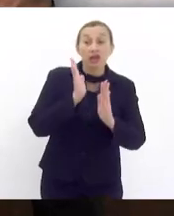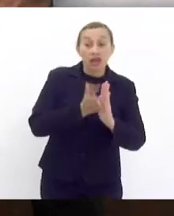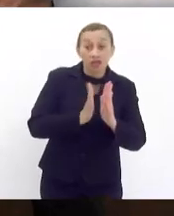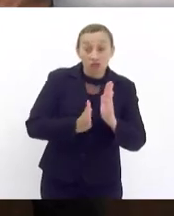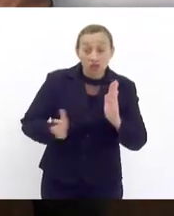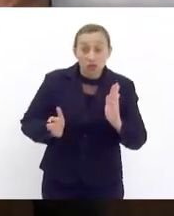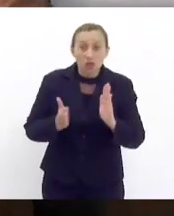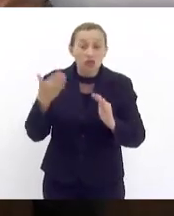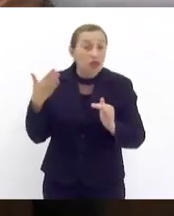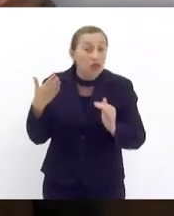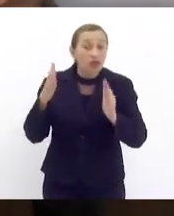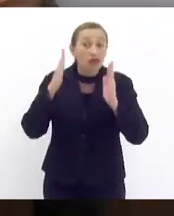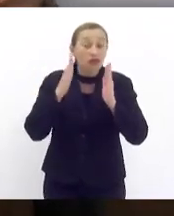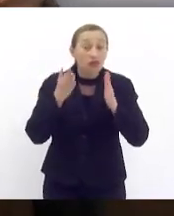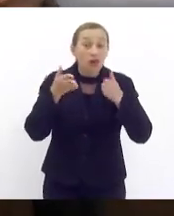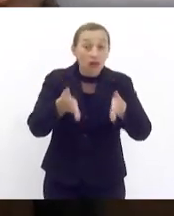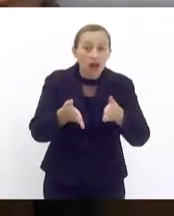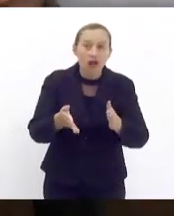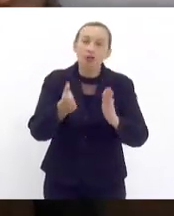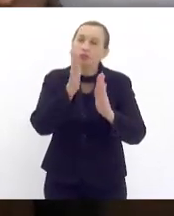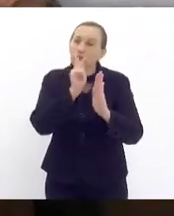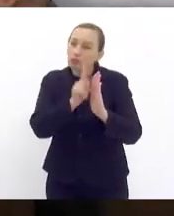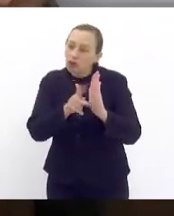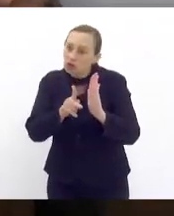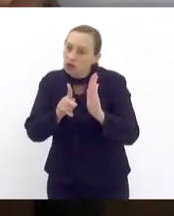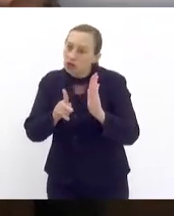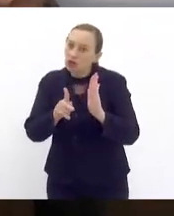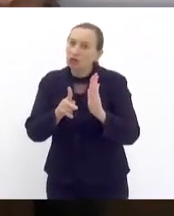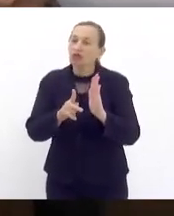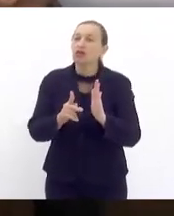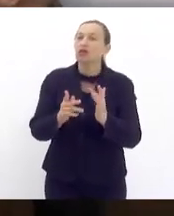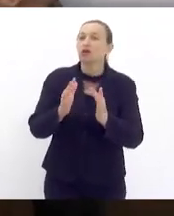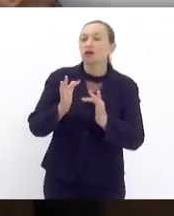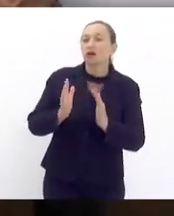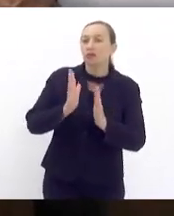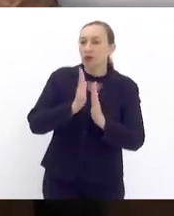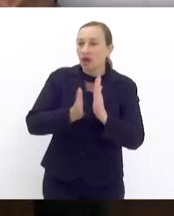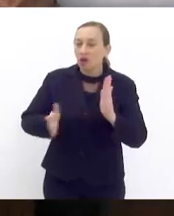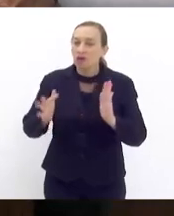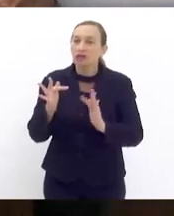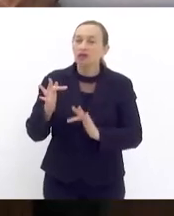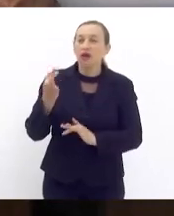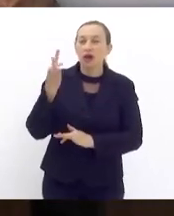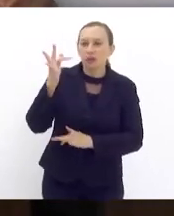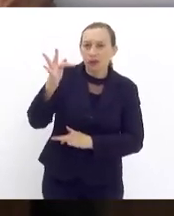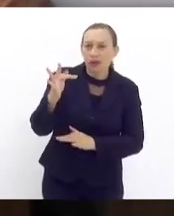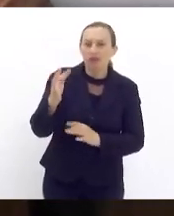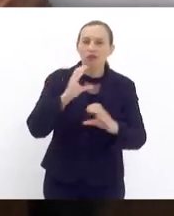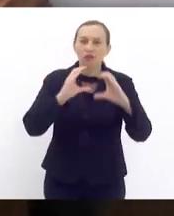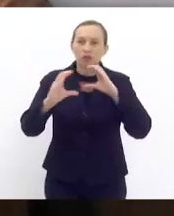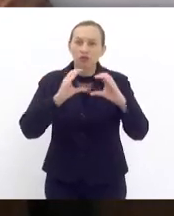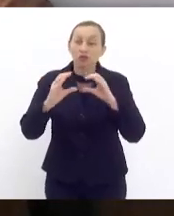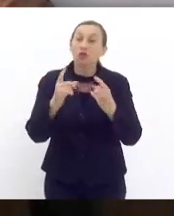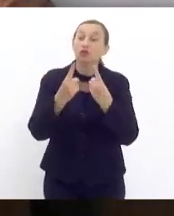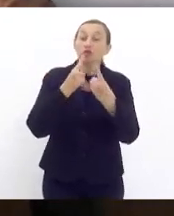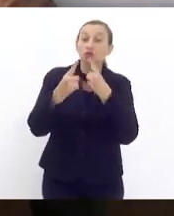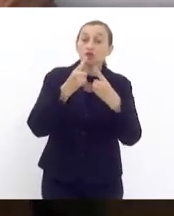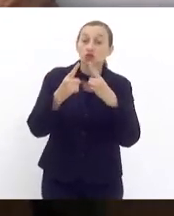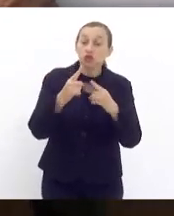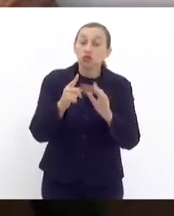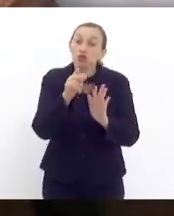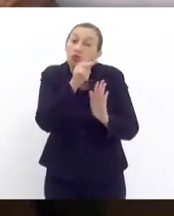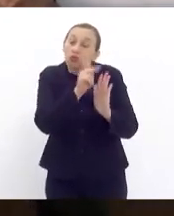específico sobre o projeto pela ordem é uma breve comunicação nós estamos discutindo num projeto autorizativo